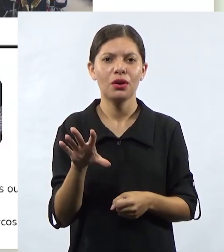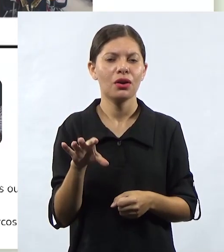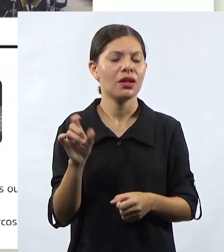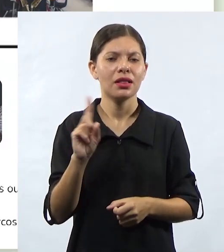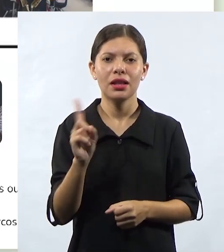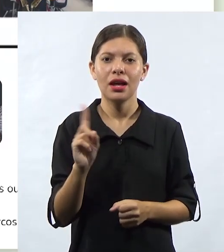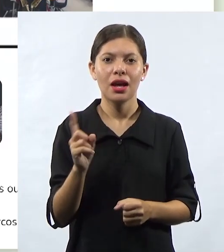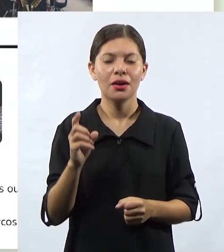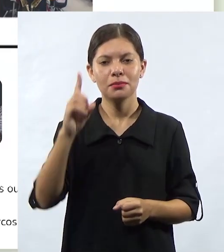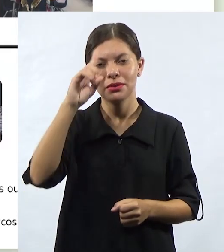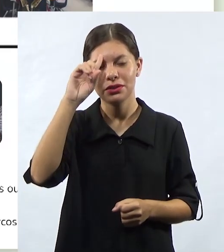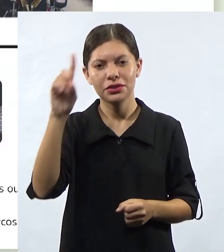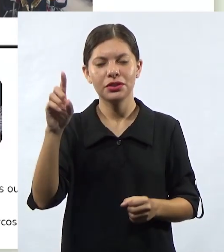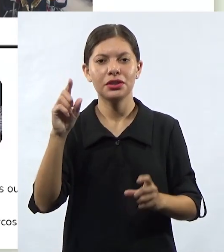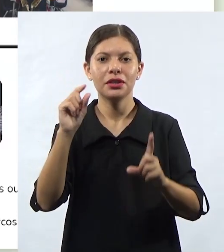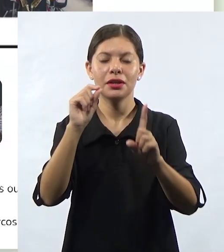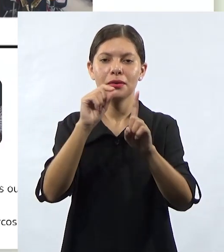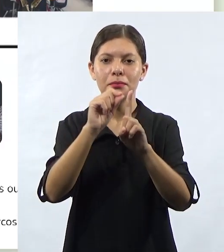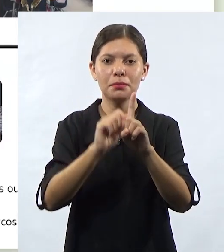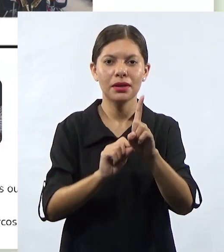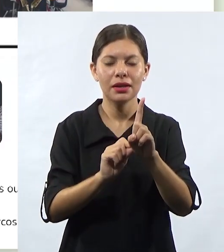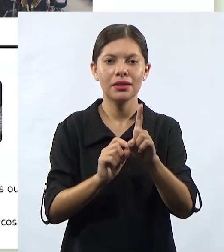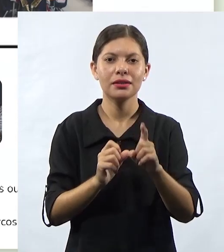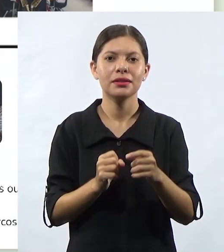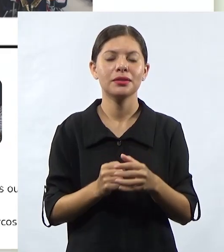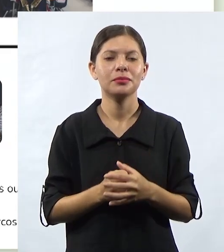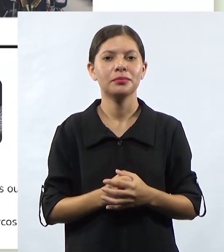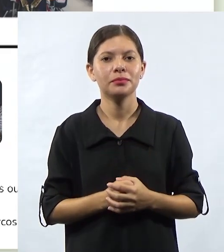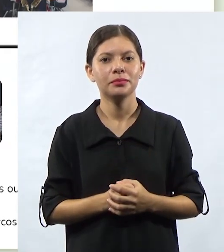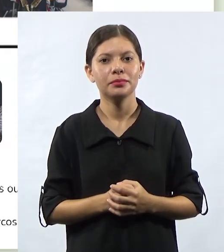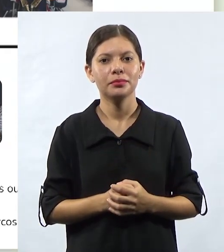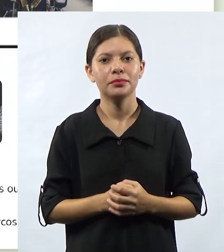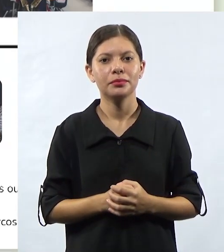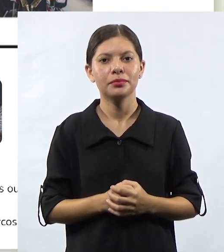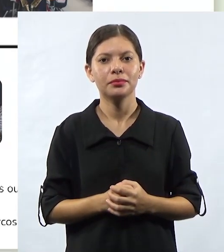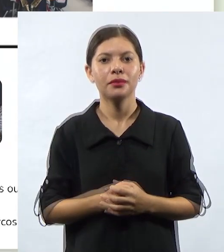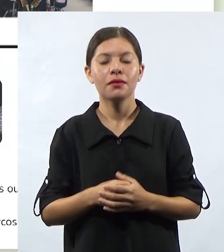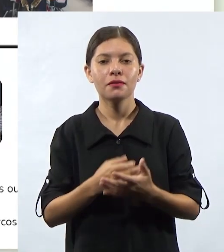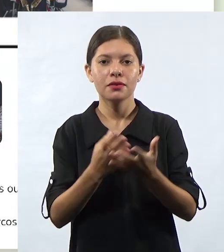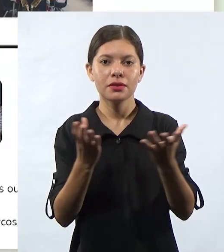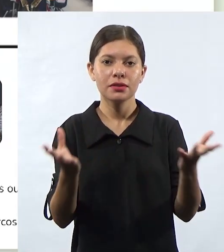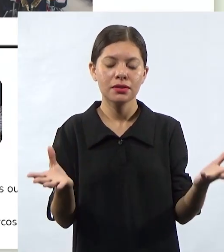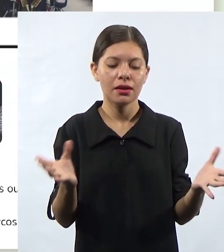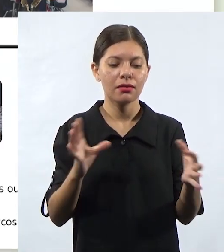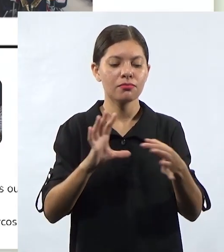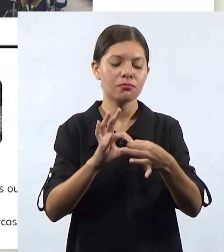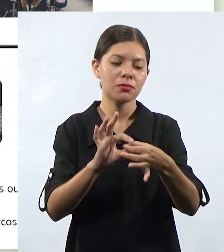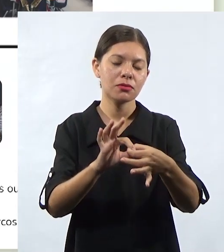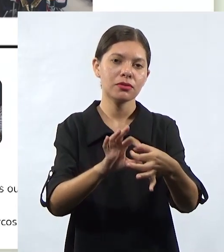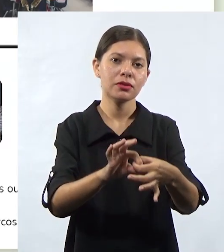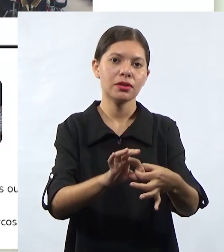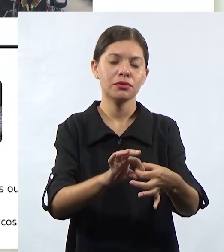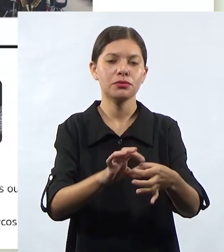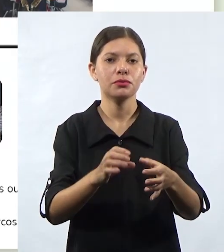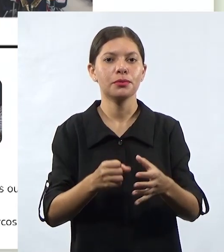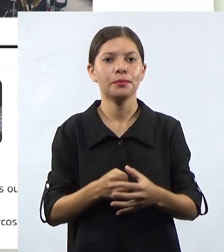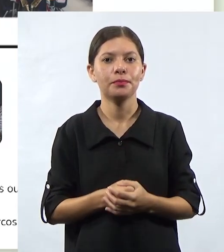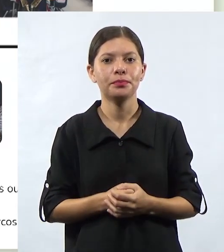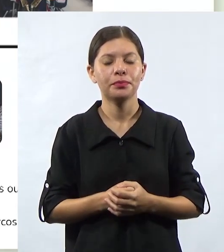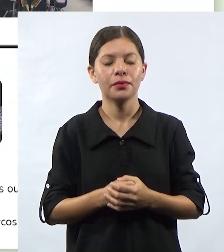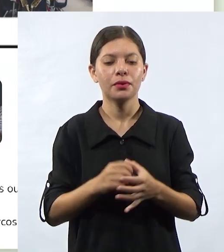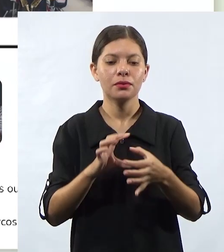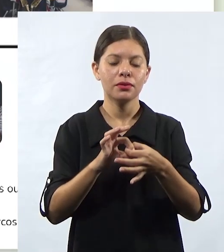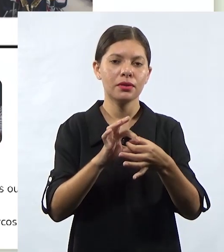pode ser dia, pode ser mês, pode ser década. Né? Aí vai depender do contexto que você está